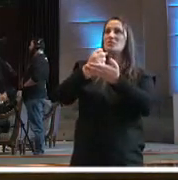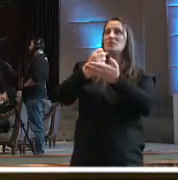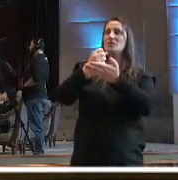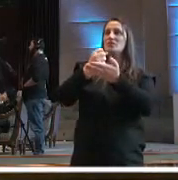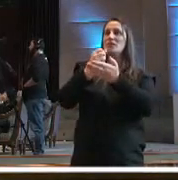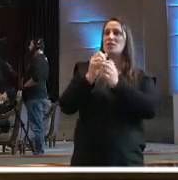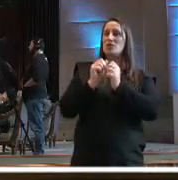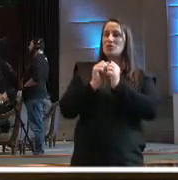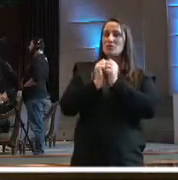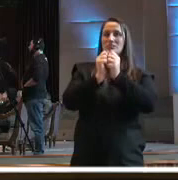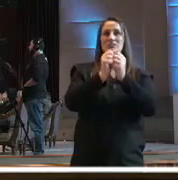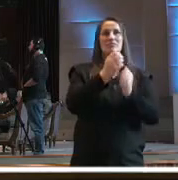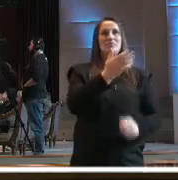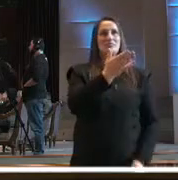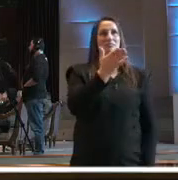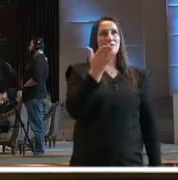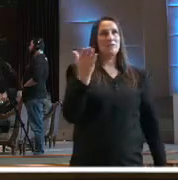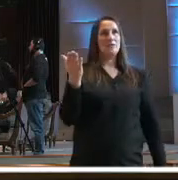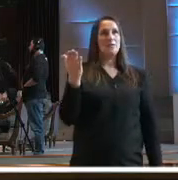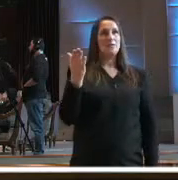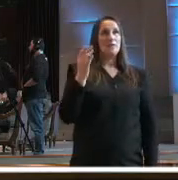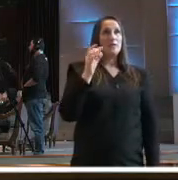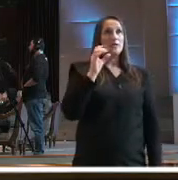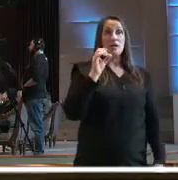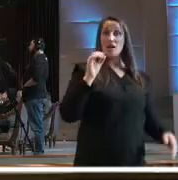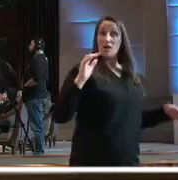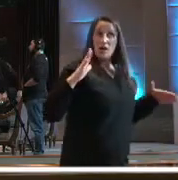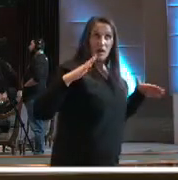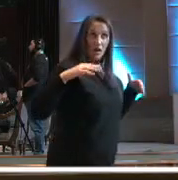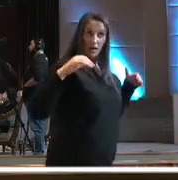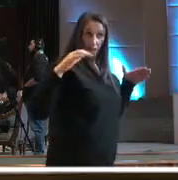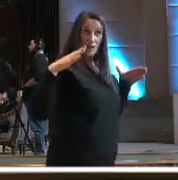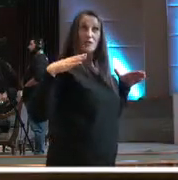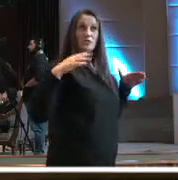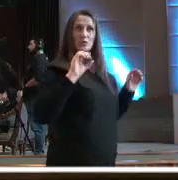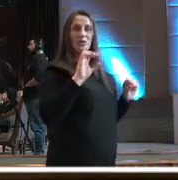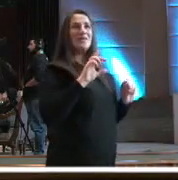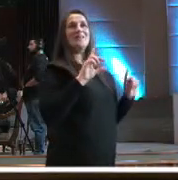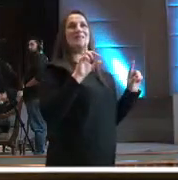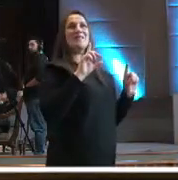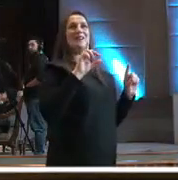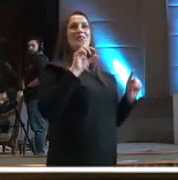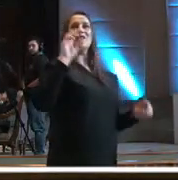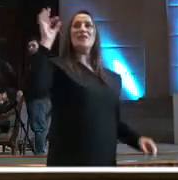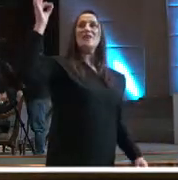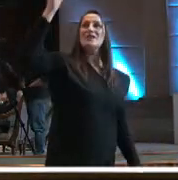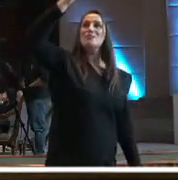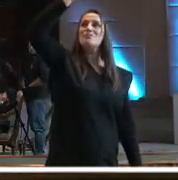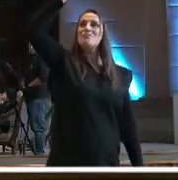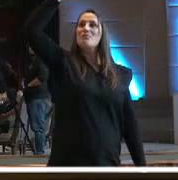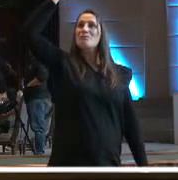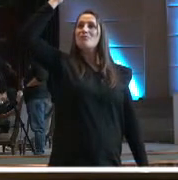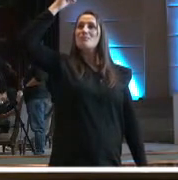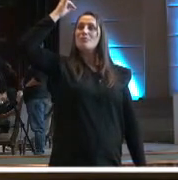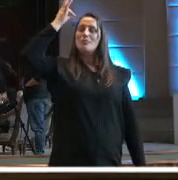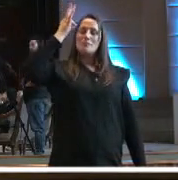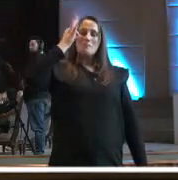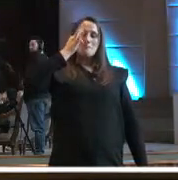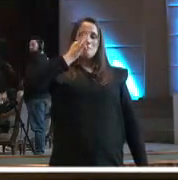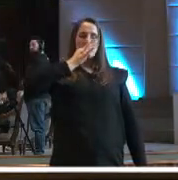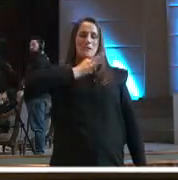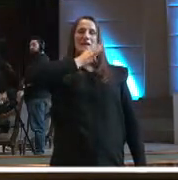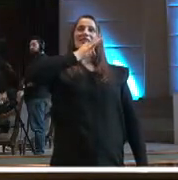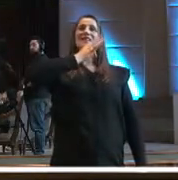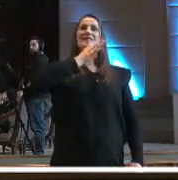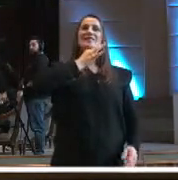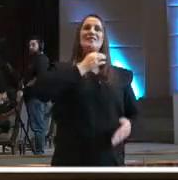com você. Ele não apenas mandou os anjos e manda os anjos, mas Ele derramou o seu Espírito. A